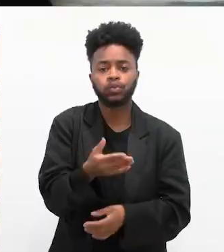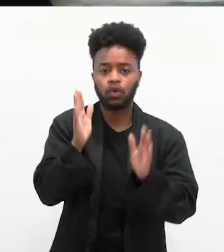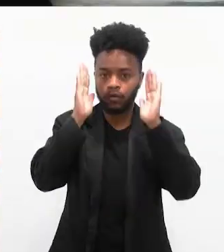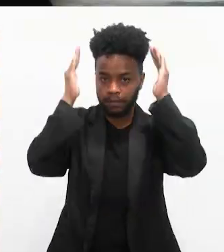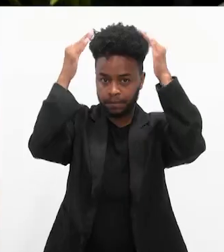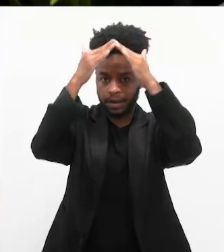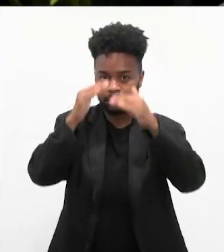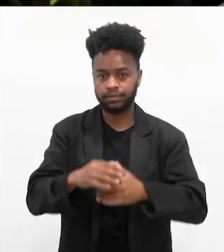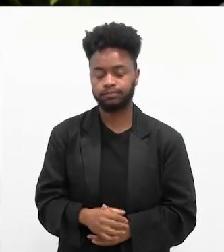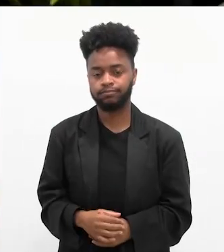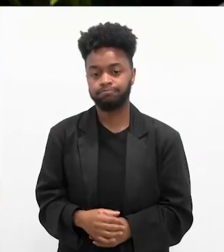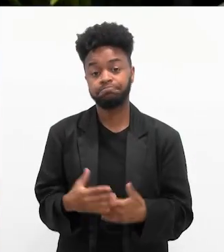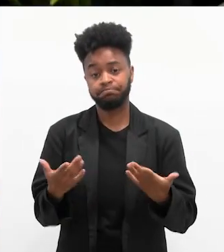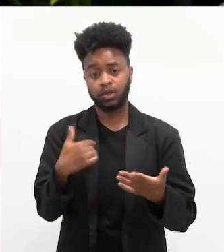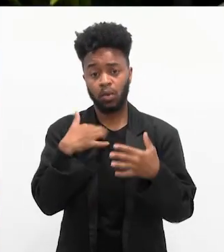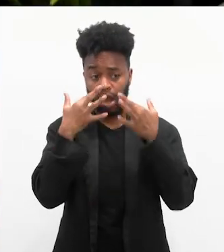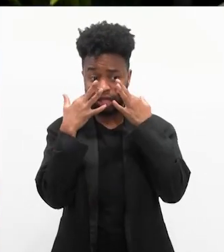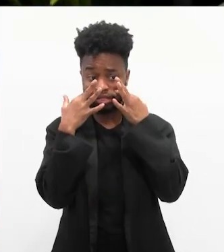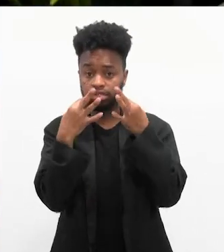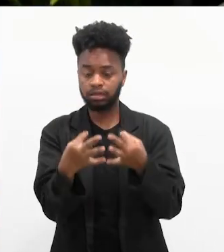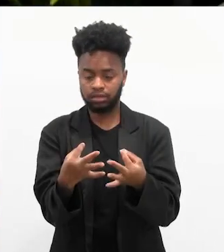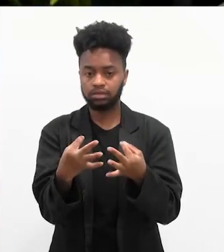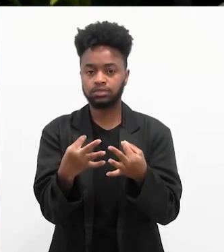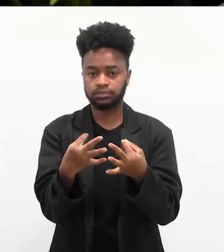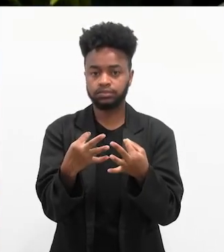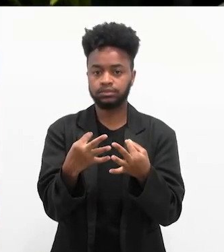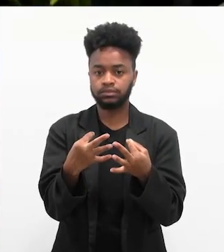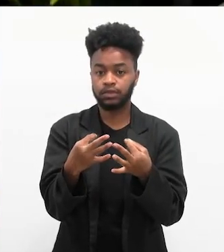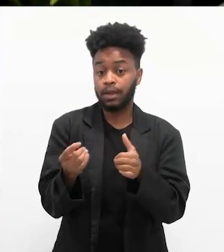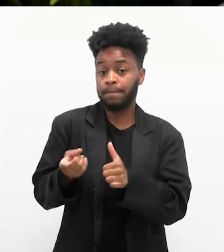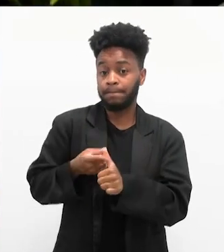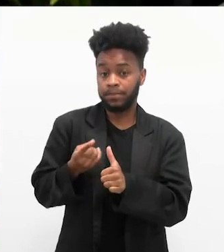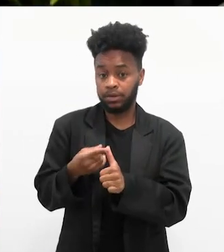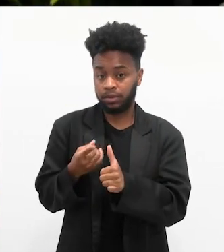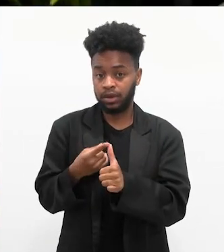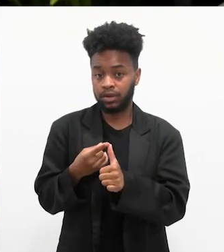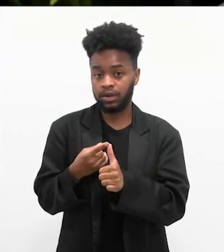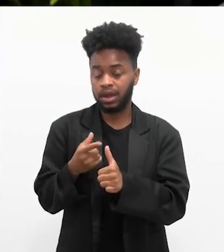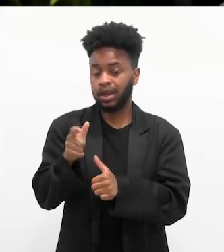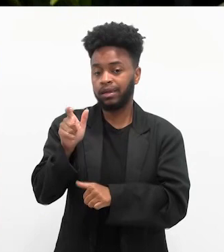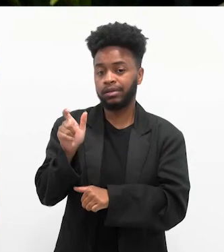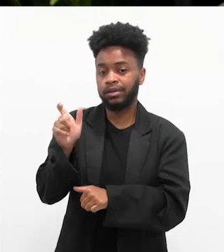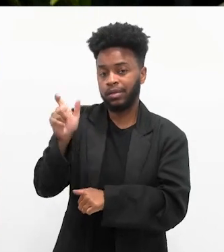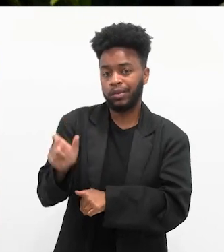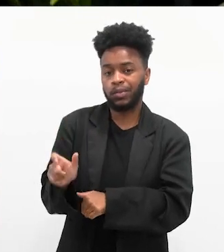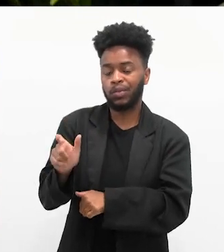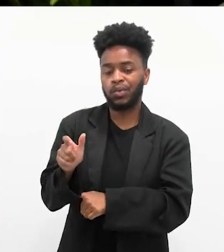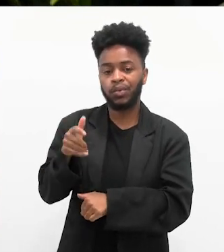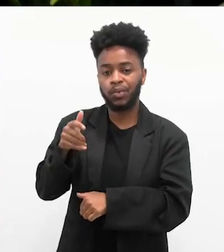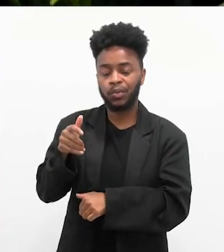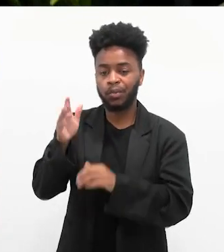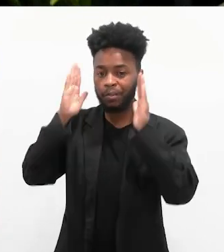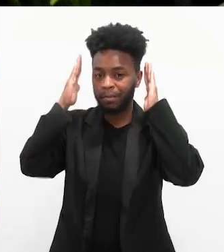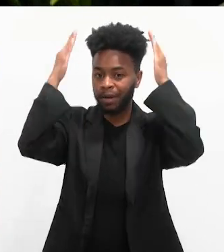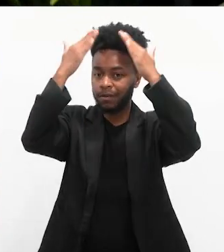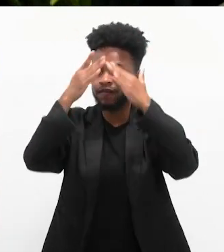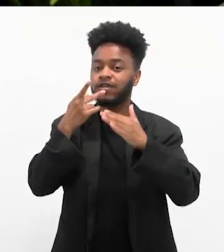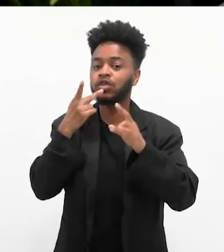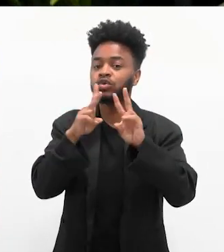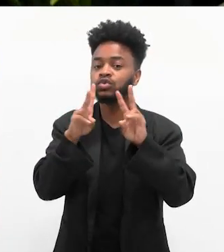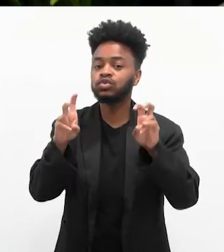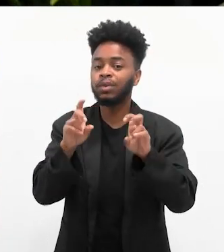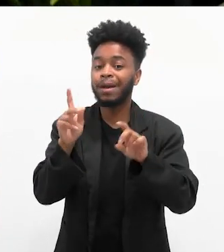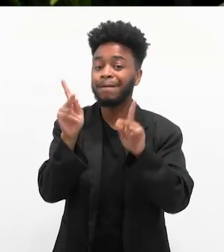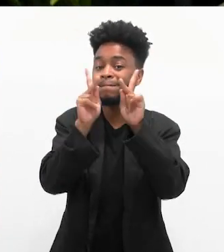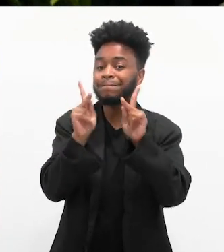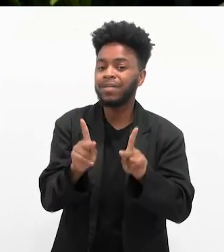papado? Sim. Me chamou bastante atenção primeiro, a primeira palavra pronunciada pelo Papa,